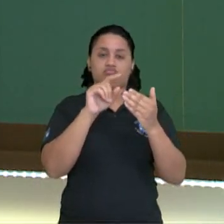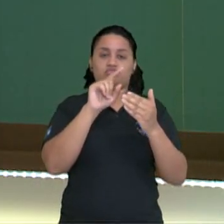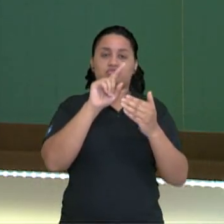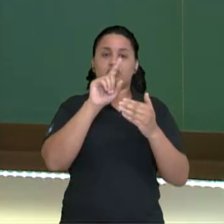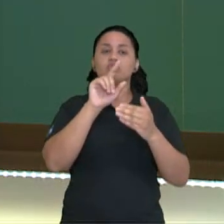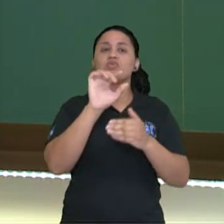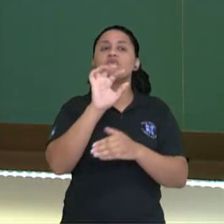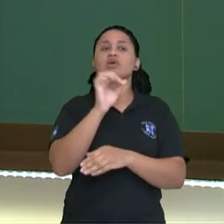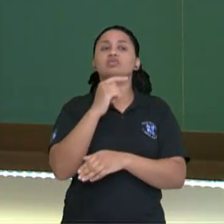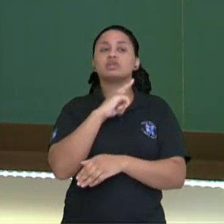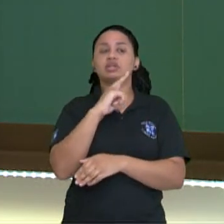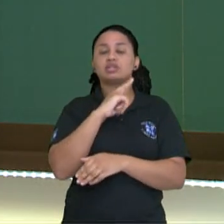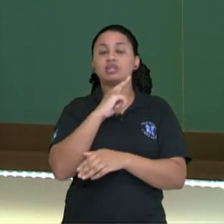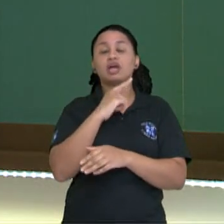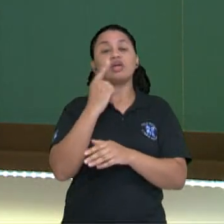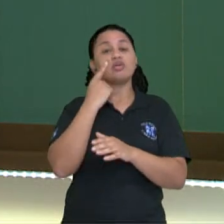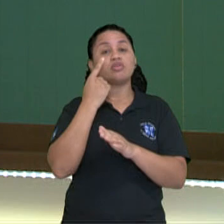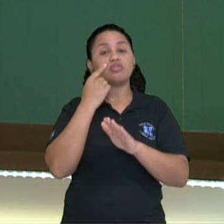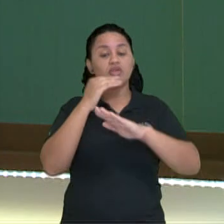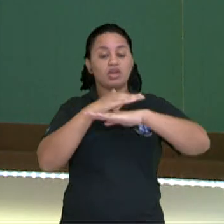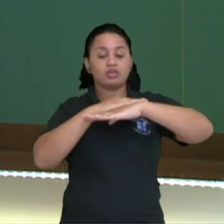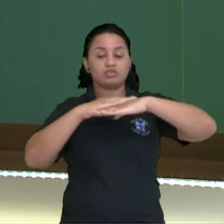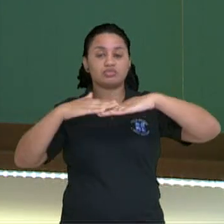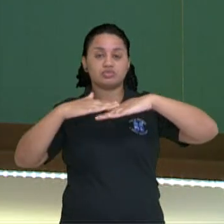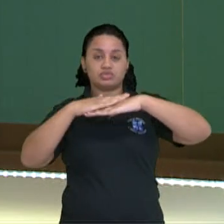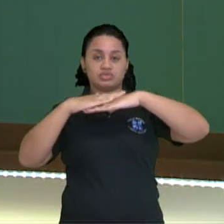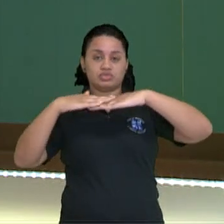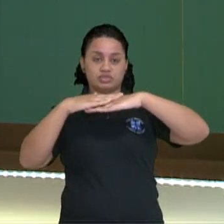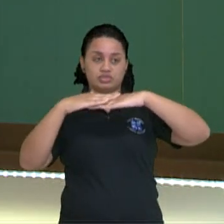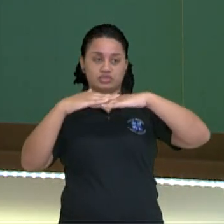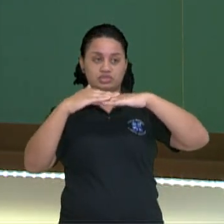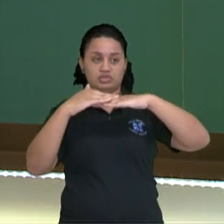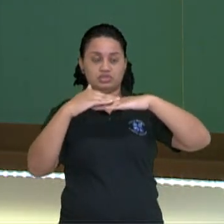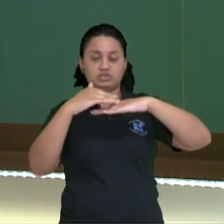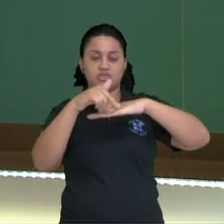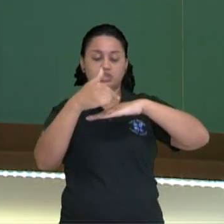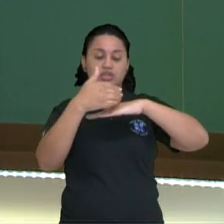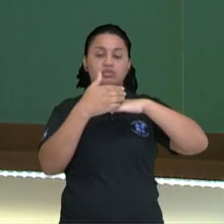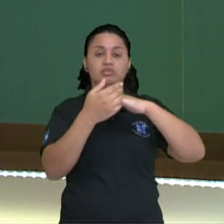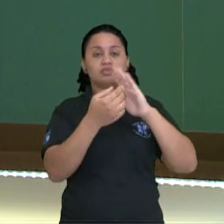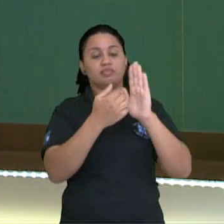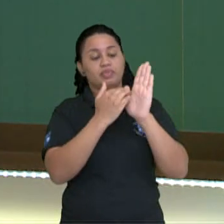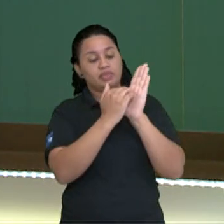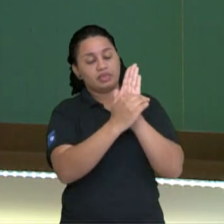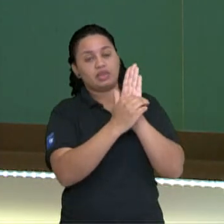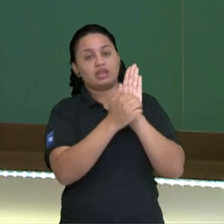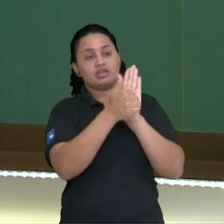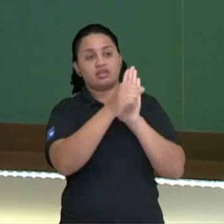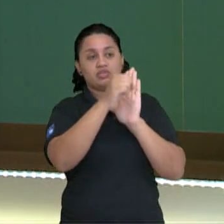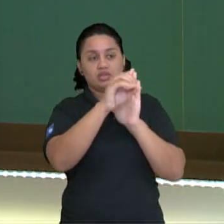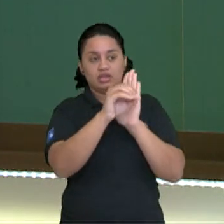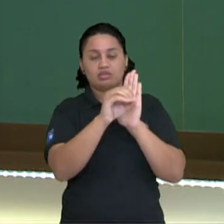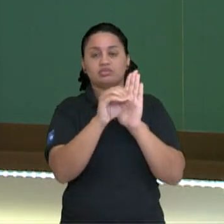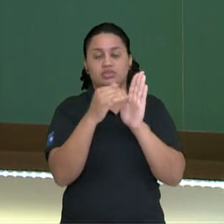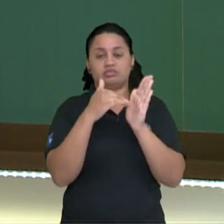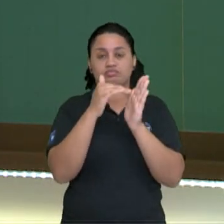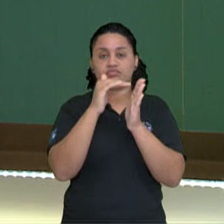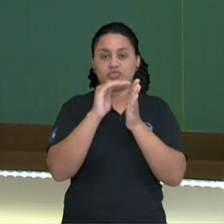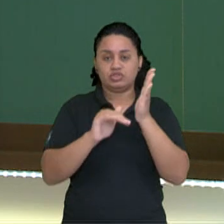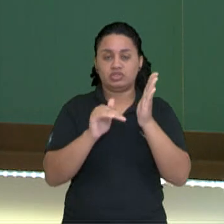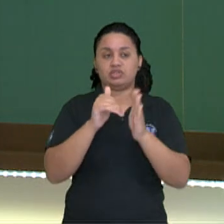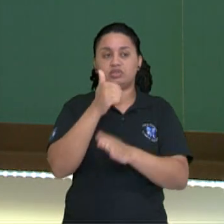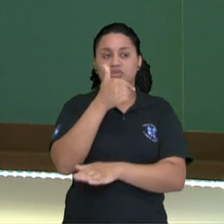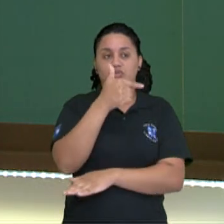o ângulo que está sobre o eixo X. No terceiro quadrante, o ângulo é de 180 graus. Então, eu faço